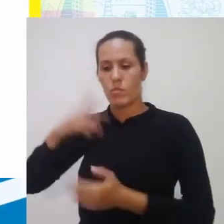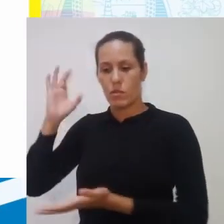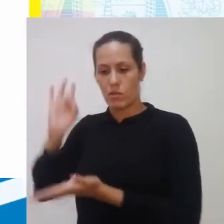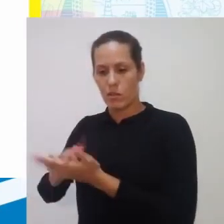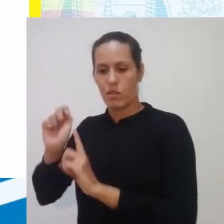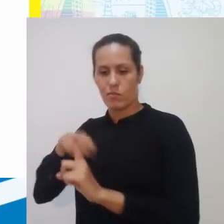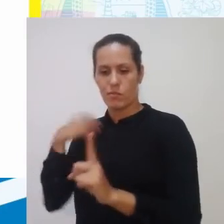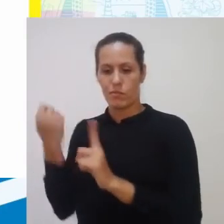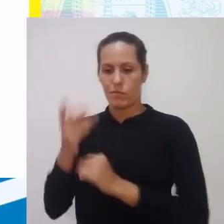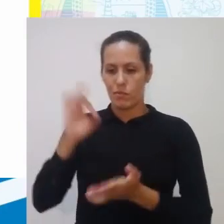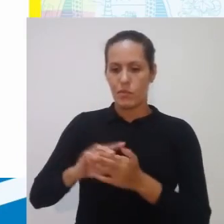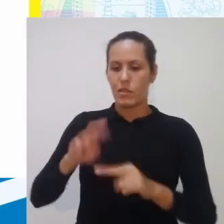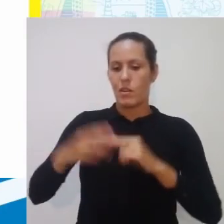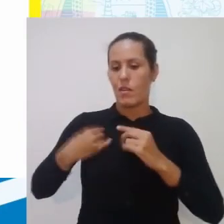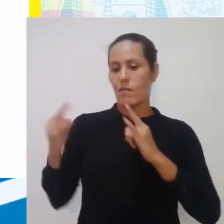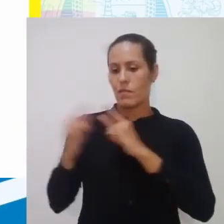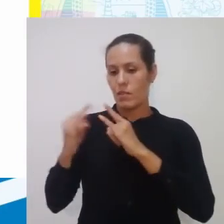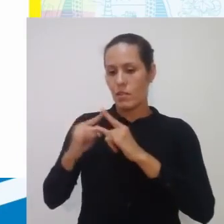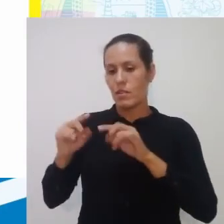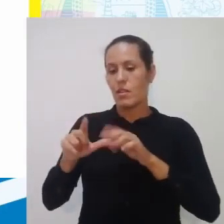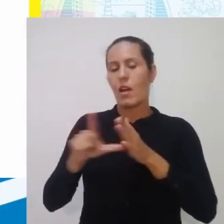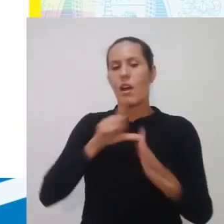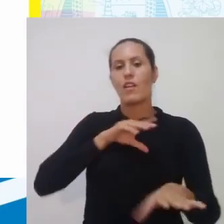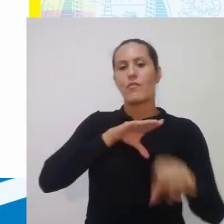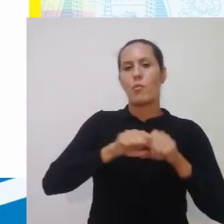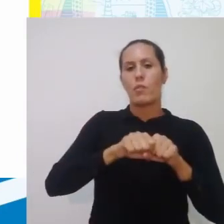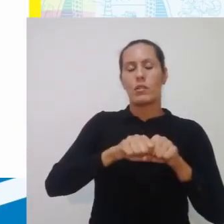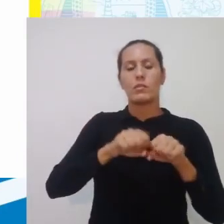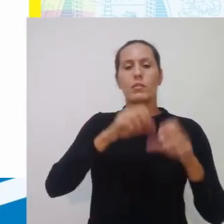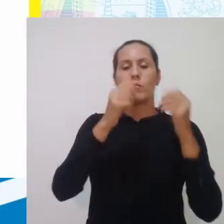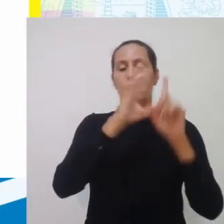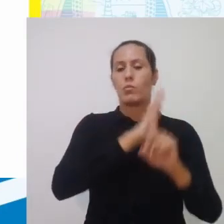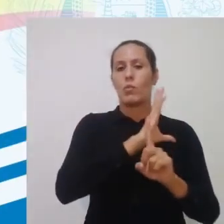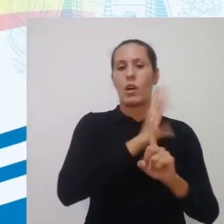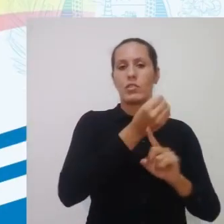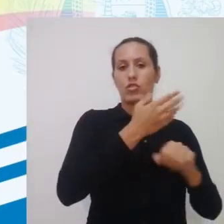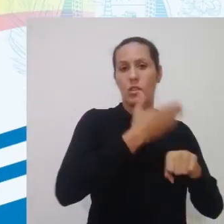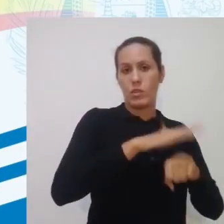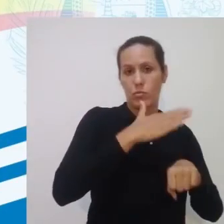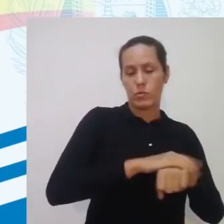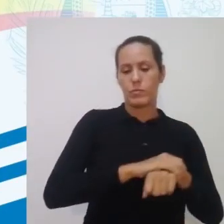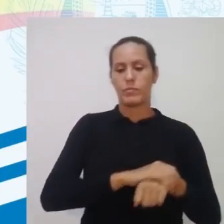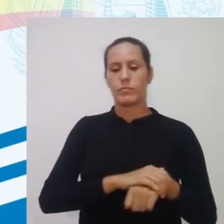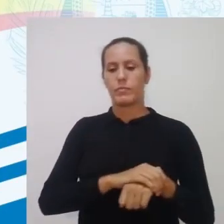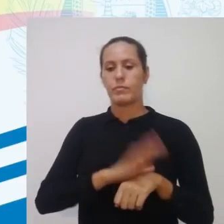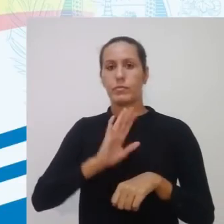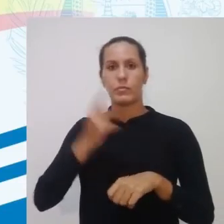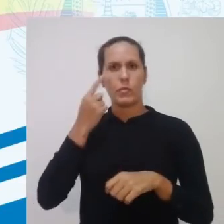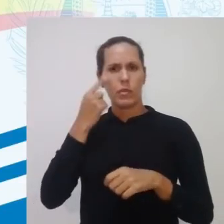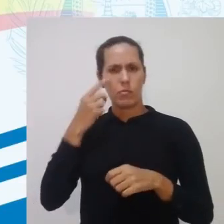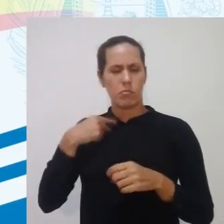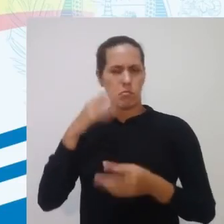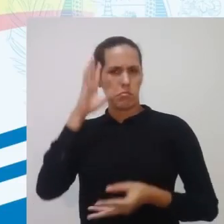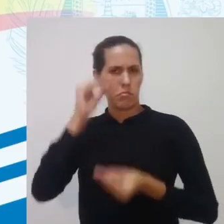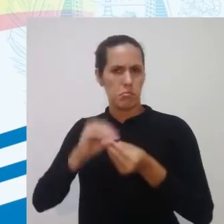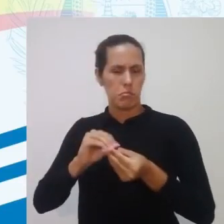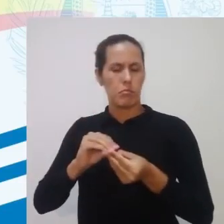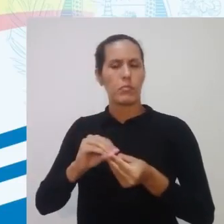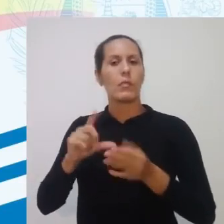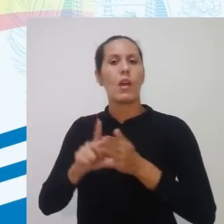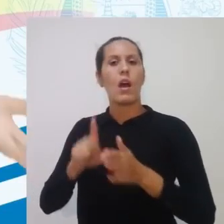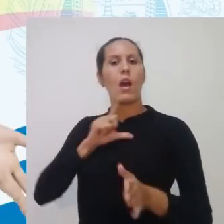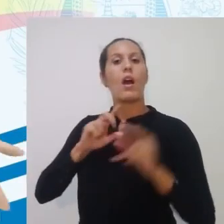sociedade e naquela instituição, até então formada apenas por artistas brancos. Observe que eu poderia ter terminado o